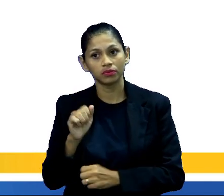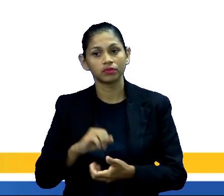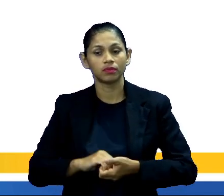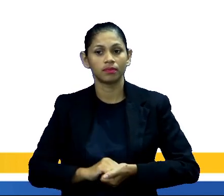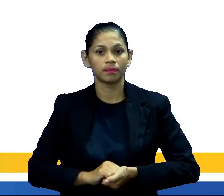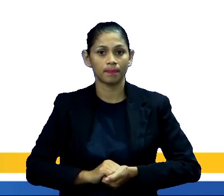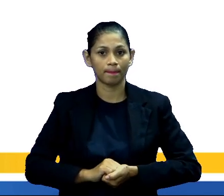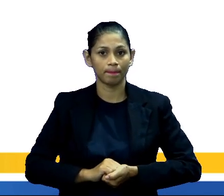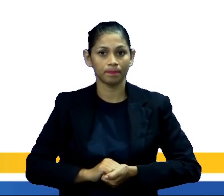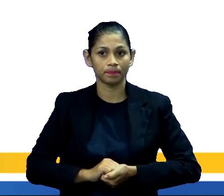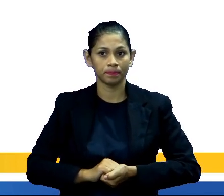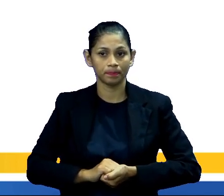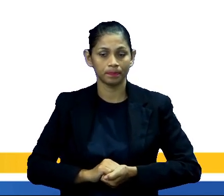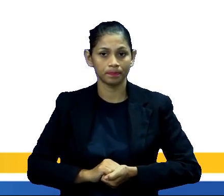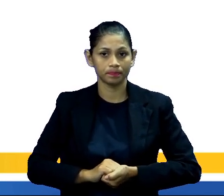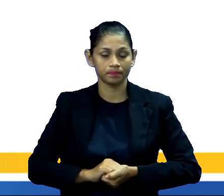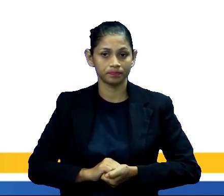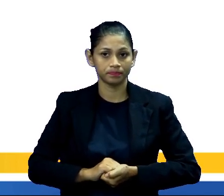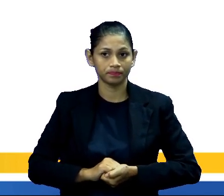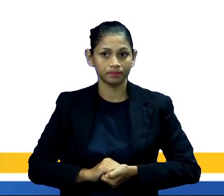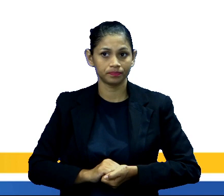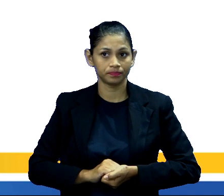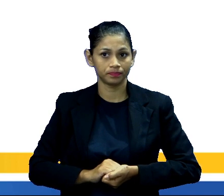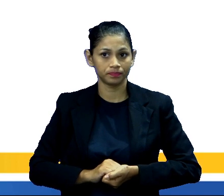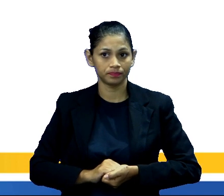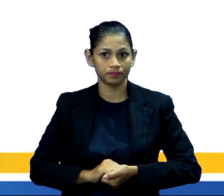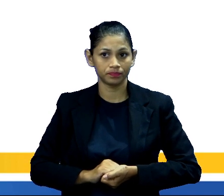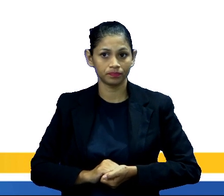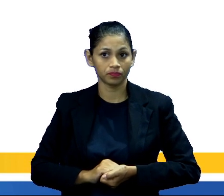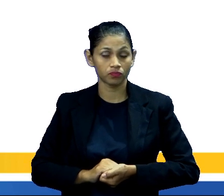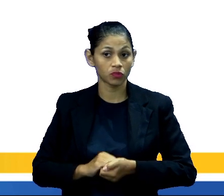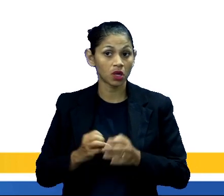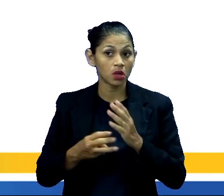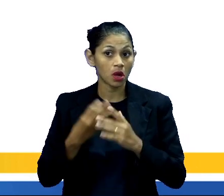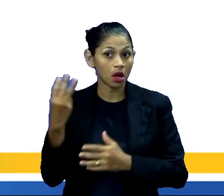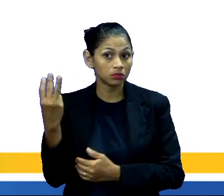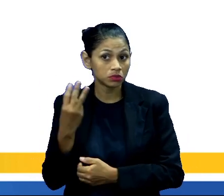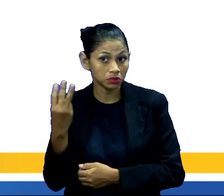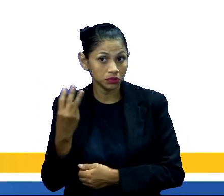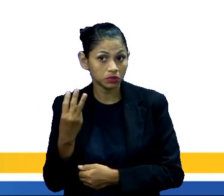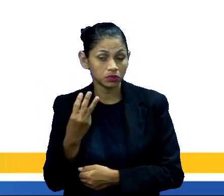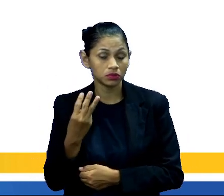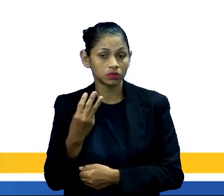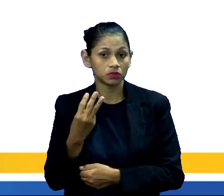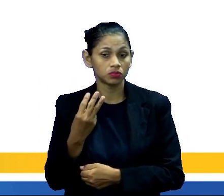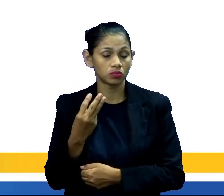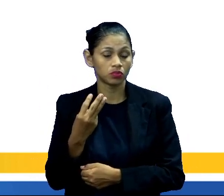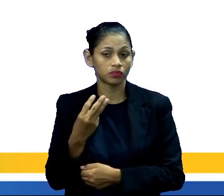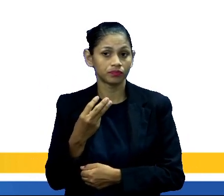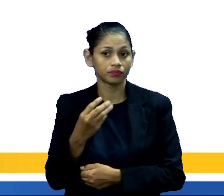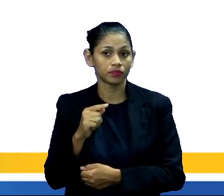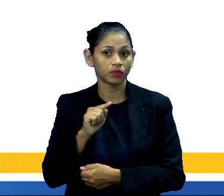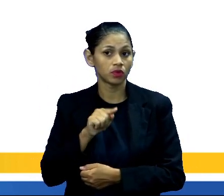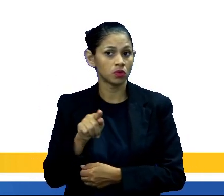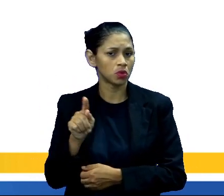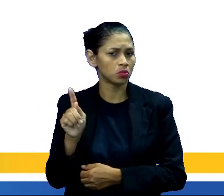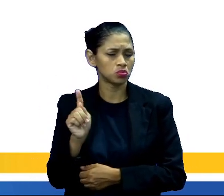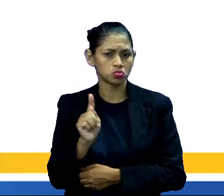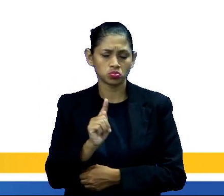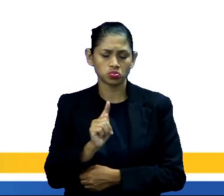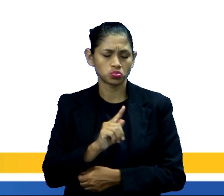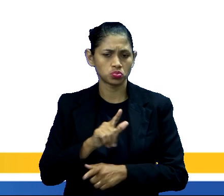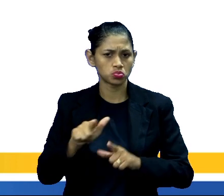afirmativa. E a terceira, you didn't work yesterday. Você não